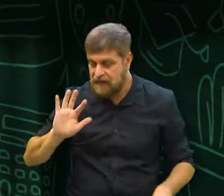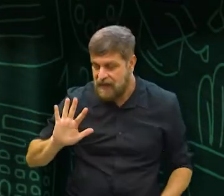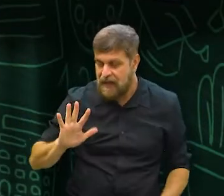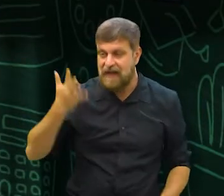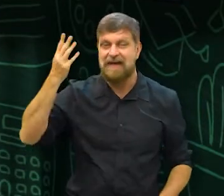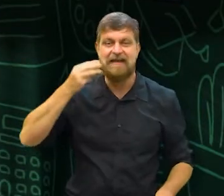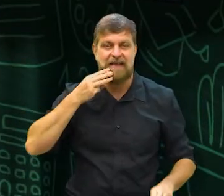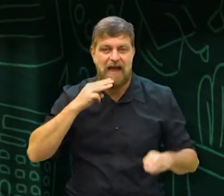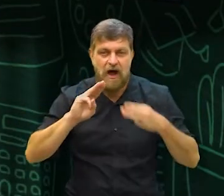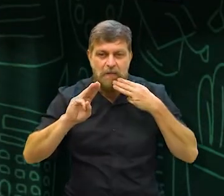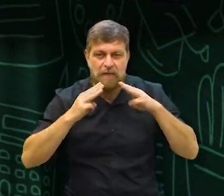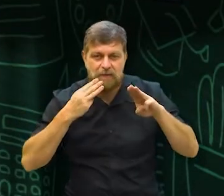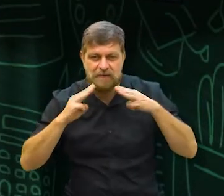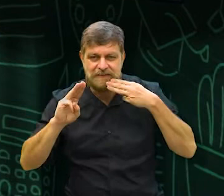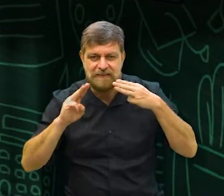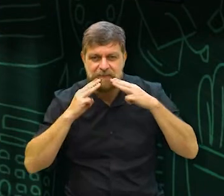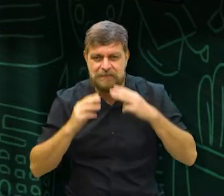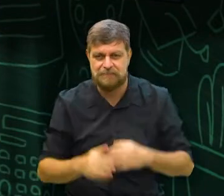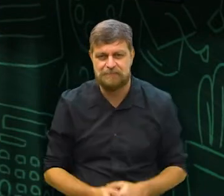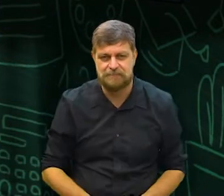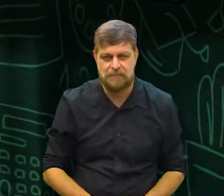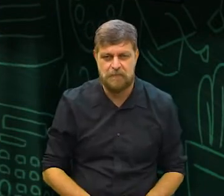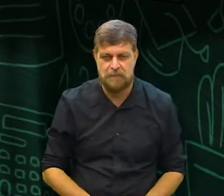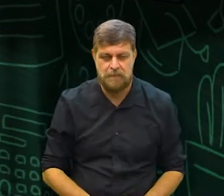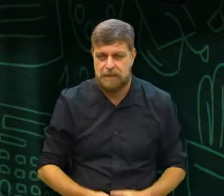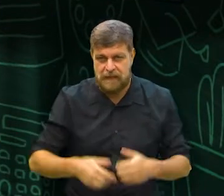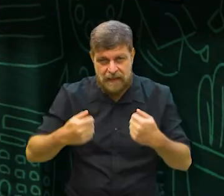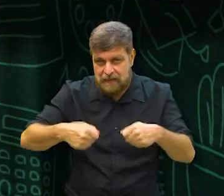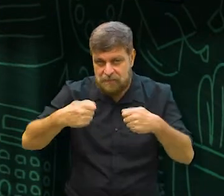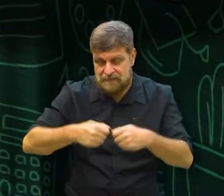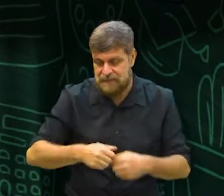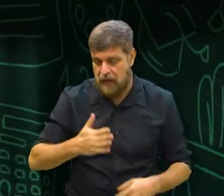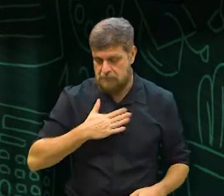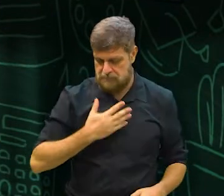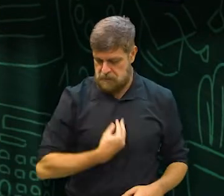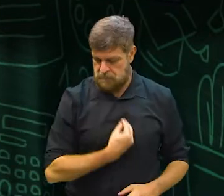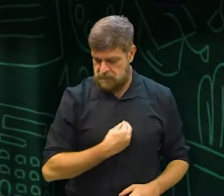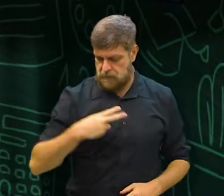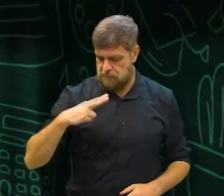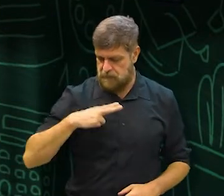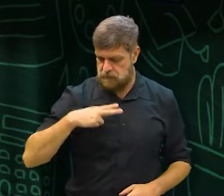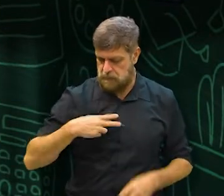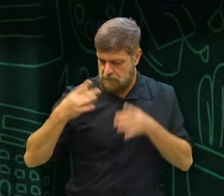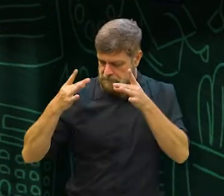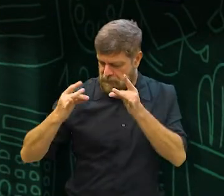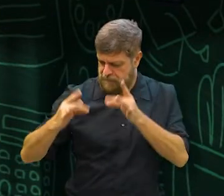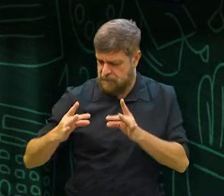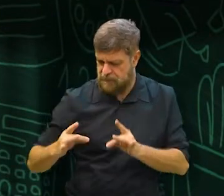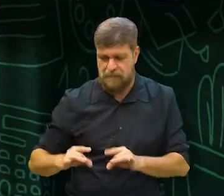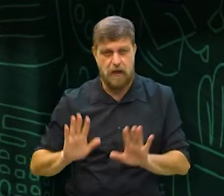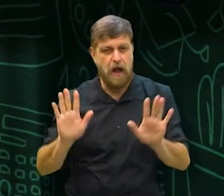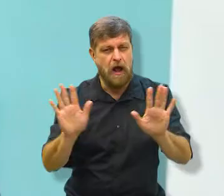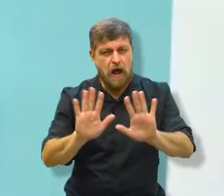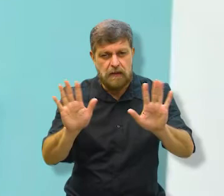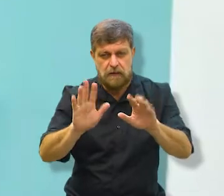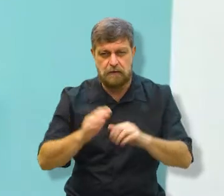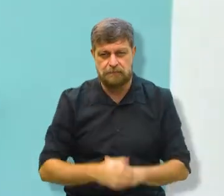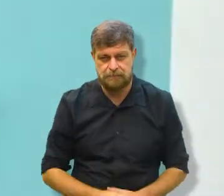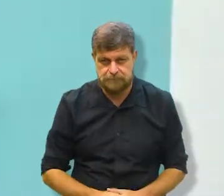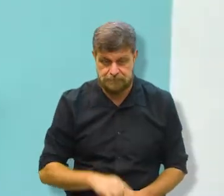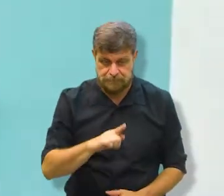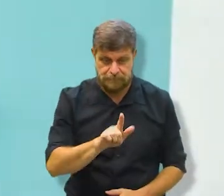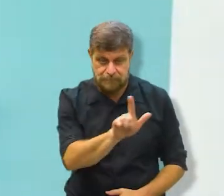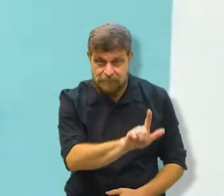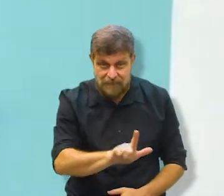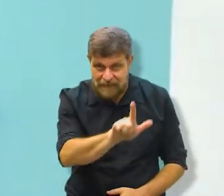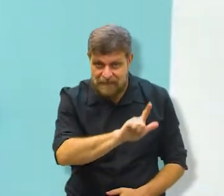música, né, e não necessariamente é a história dele, né, que está ali, né, literalmente.